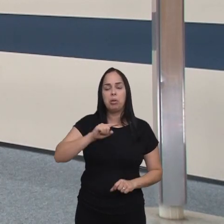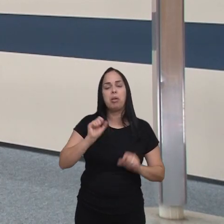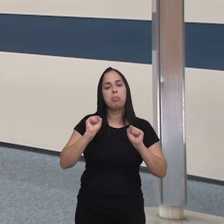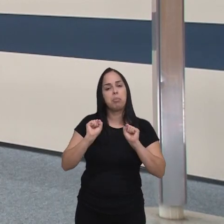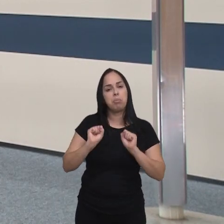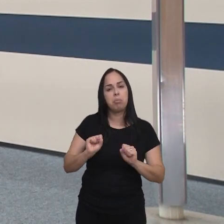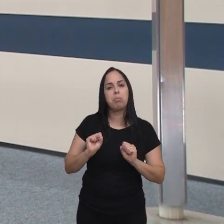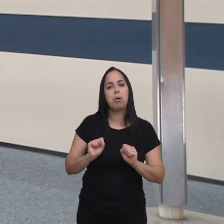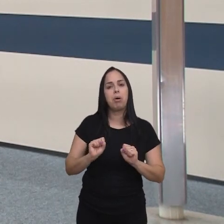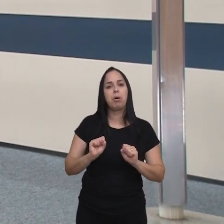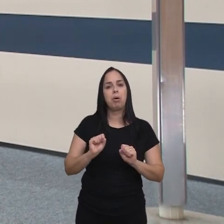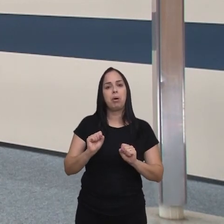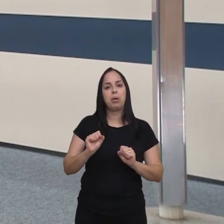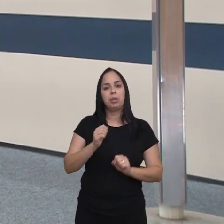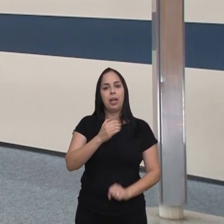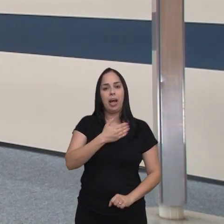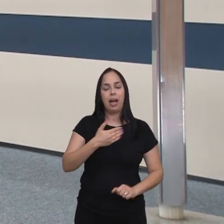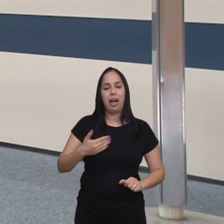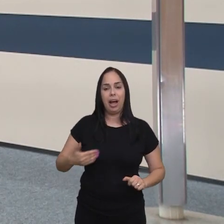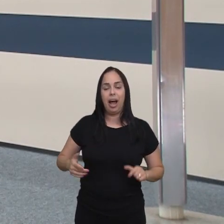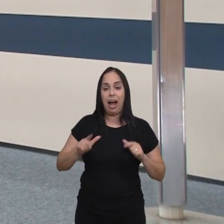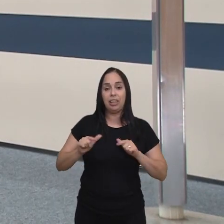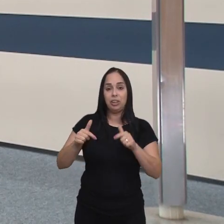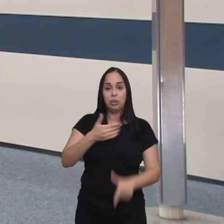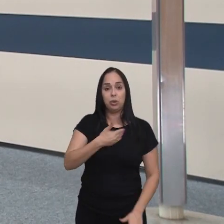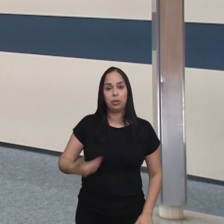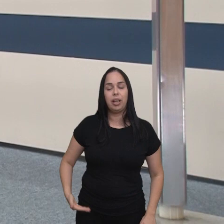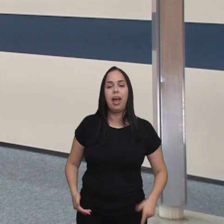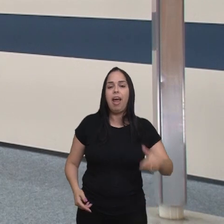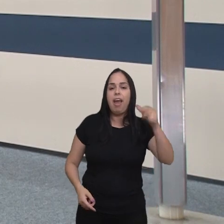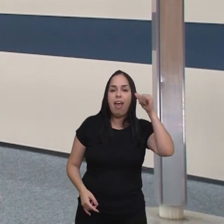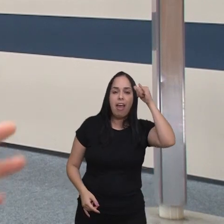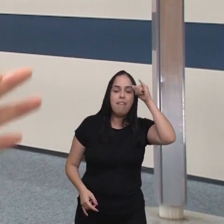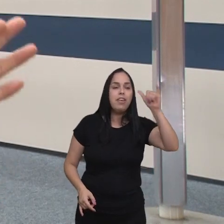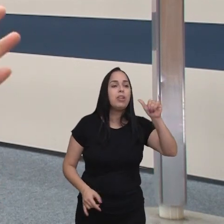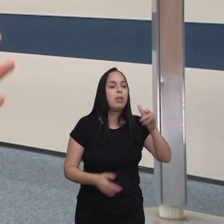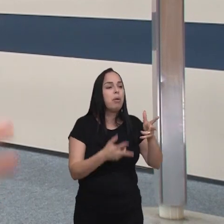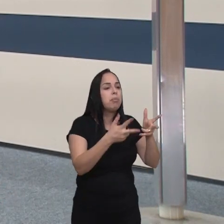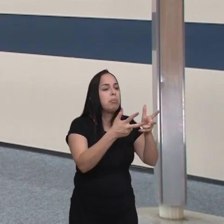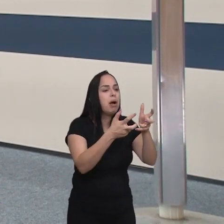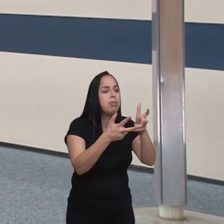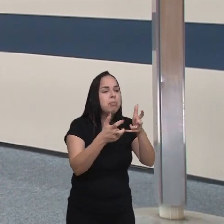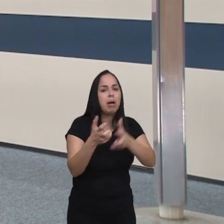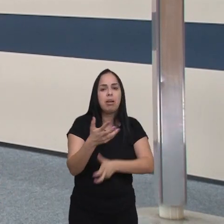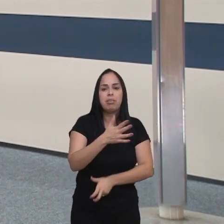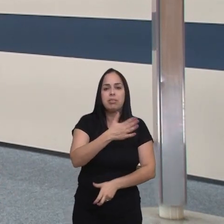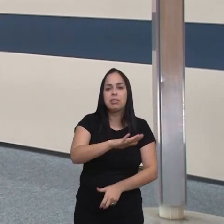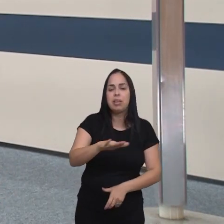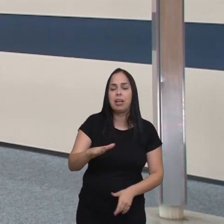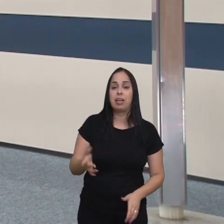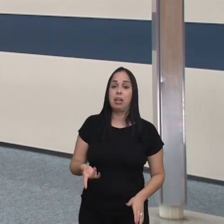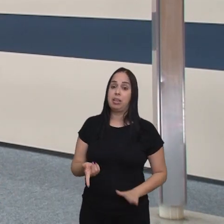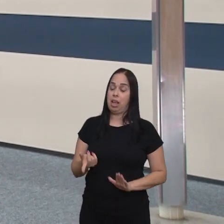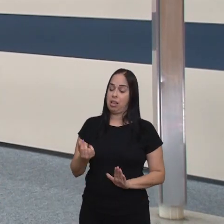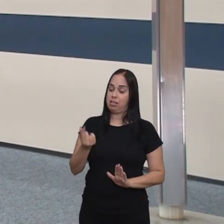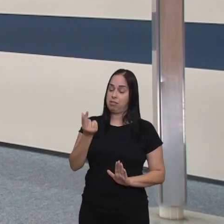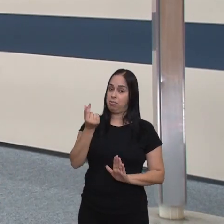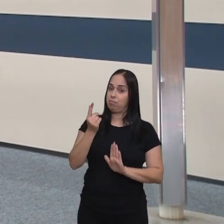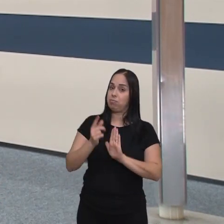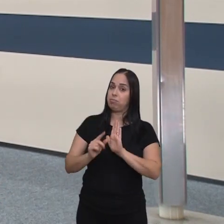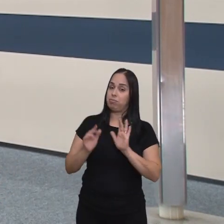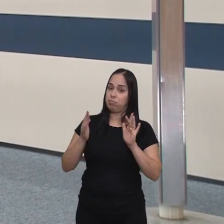tem para implementação das políticas públicas, para evitar o que nós estamos assistindo. Com a crise